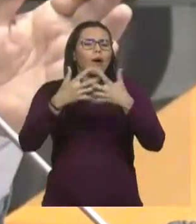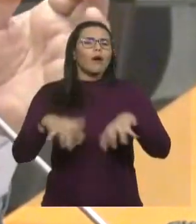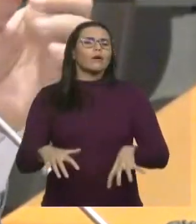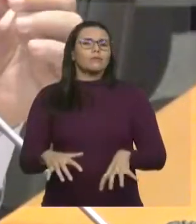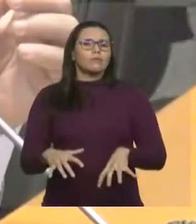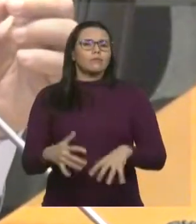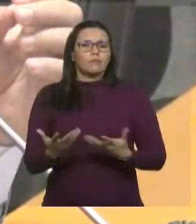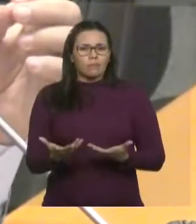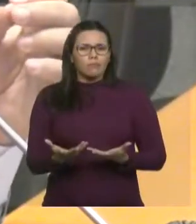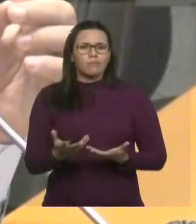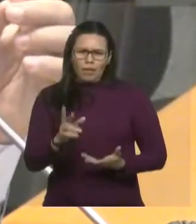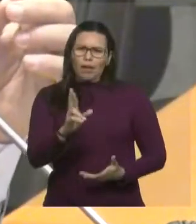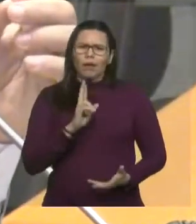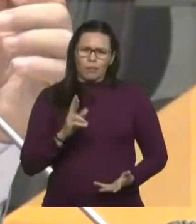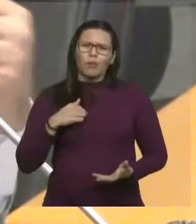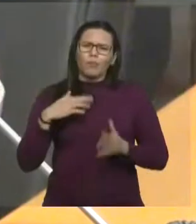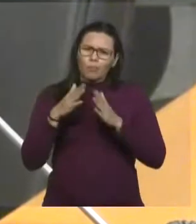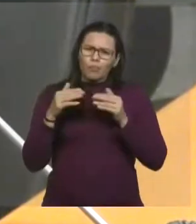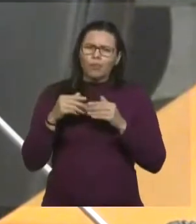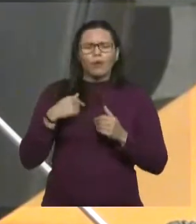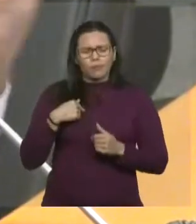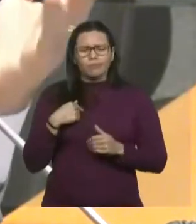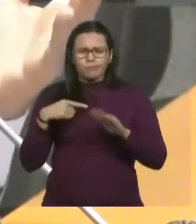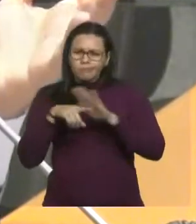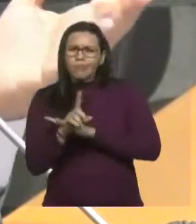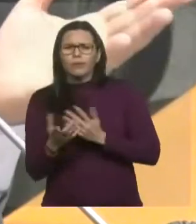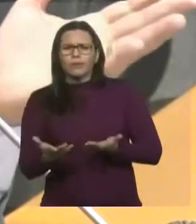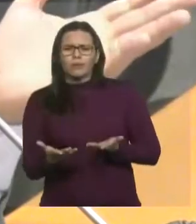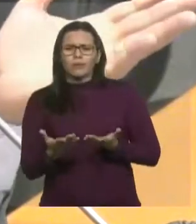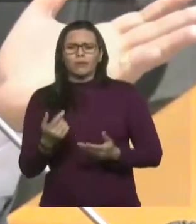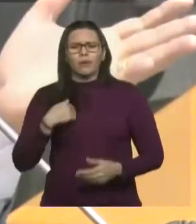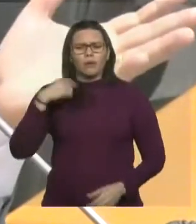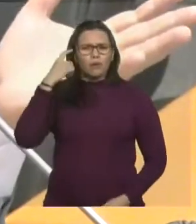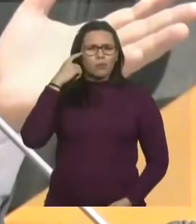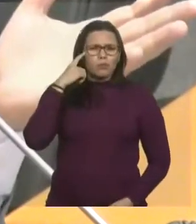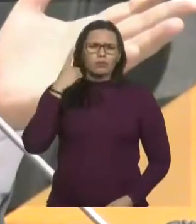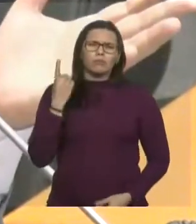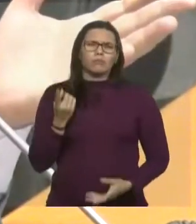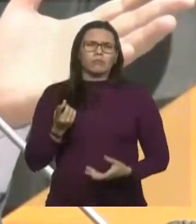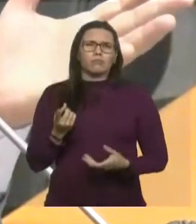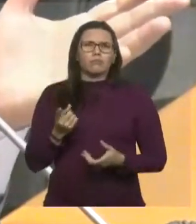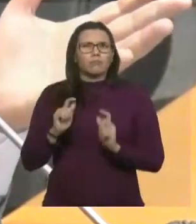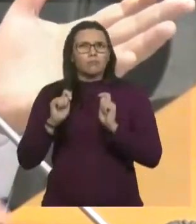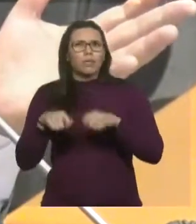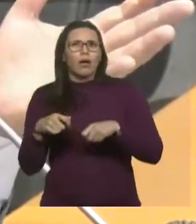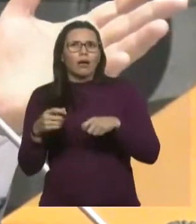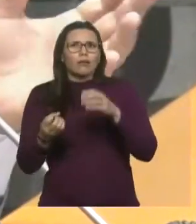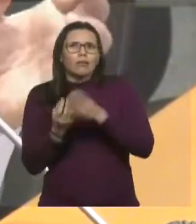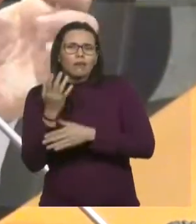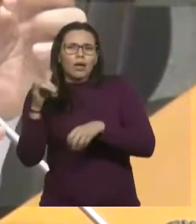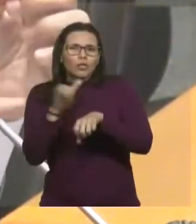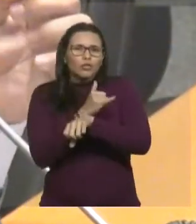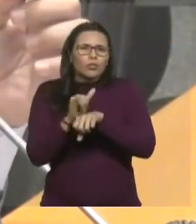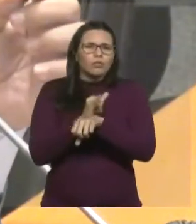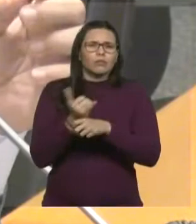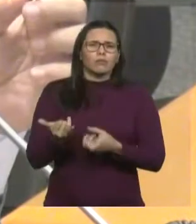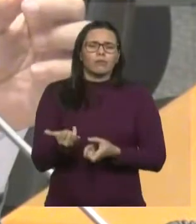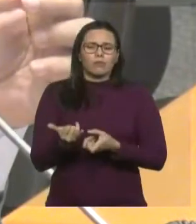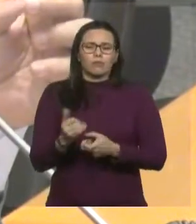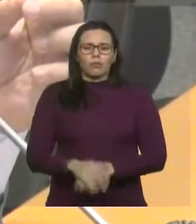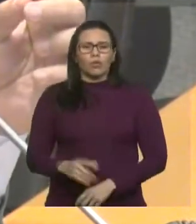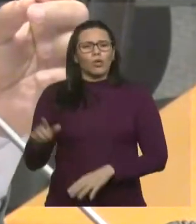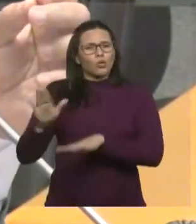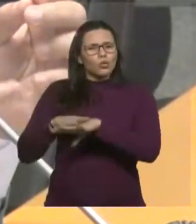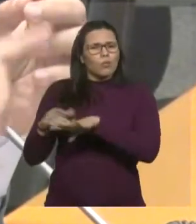essa questão do fundo, né, porque eu acho que nós poderíamos criar um mecanismo junto ao executivo de